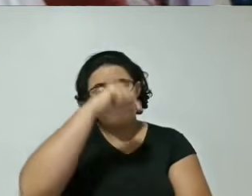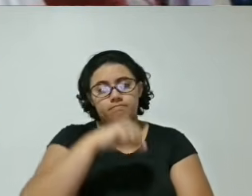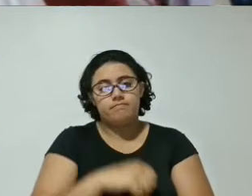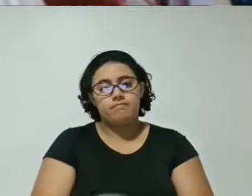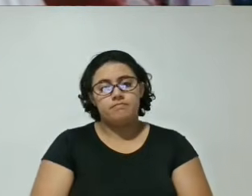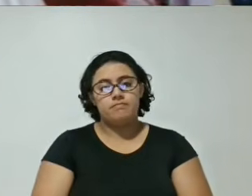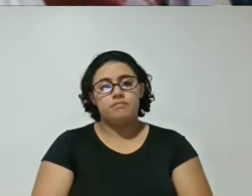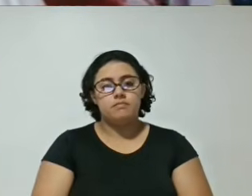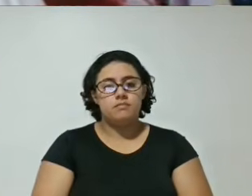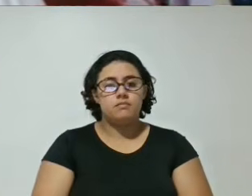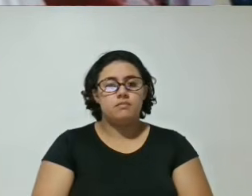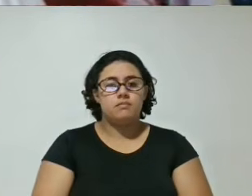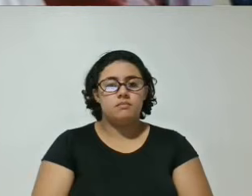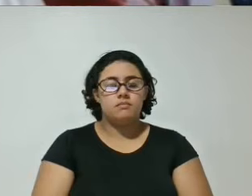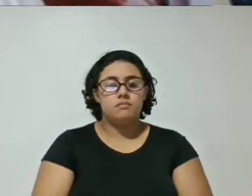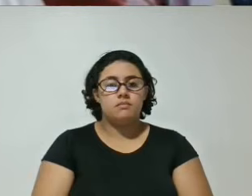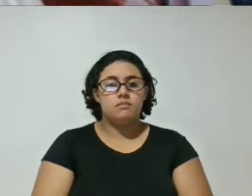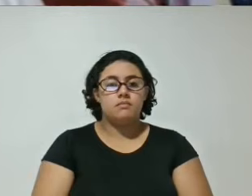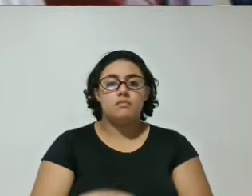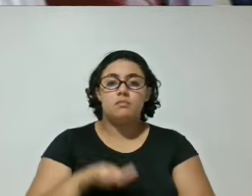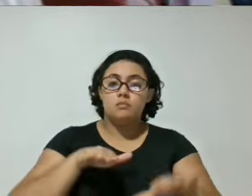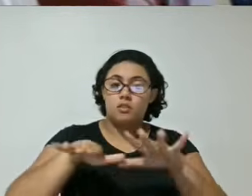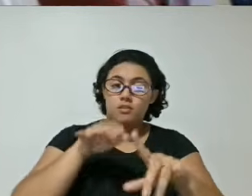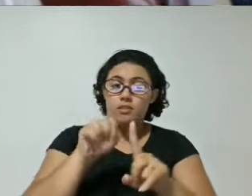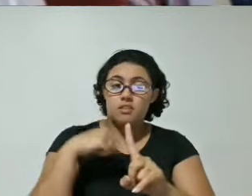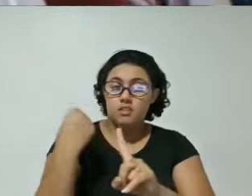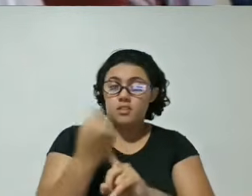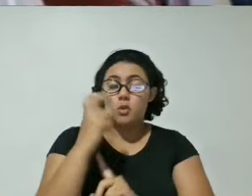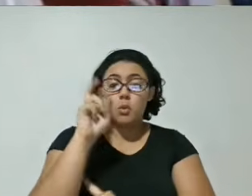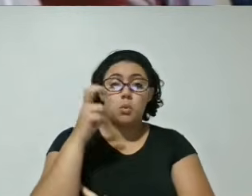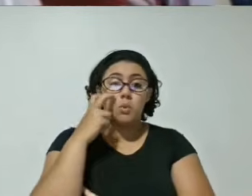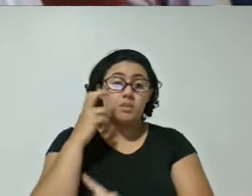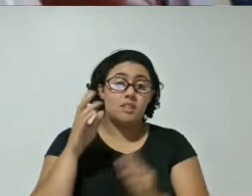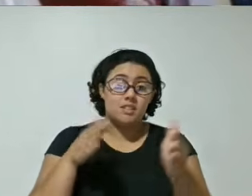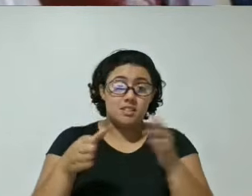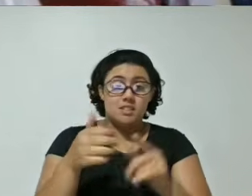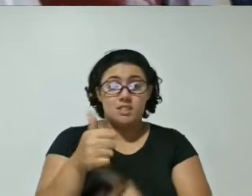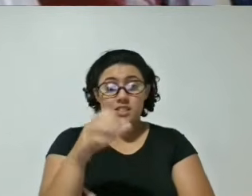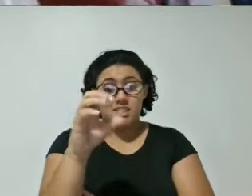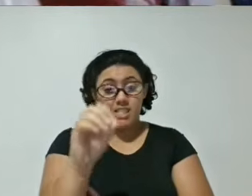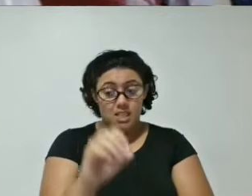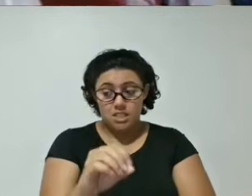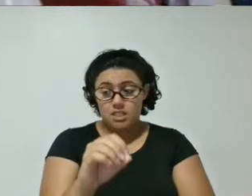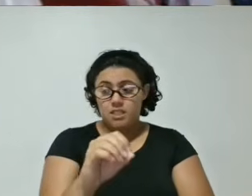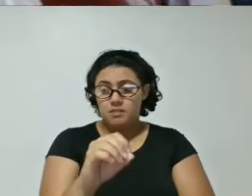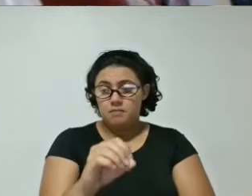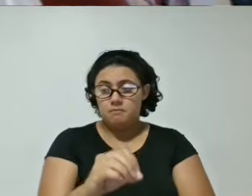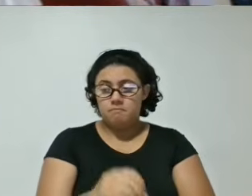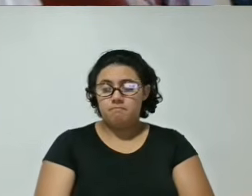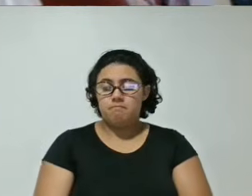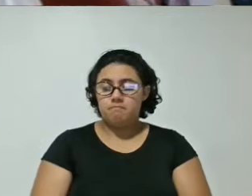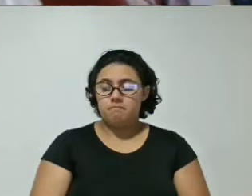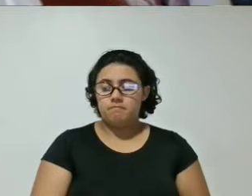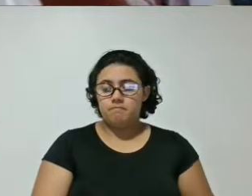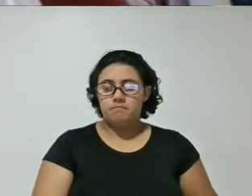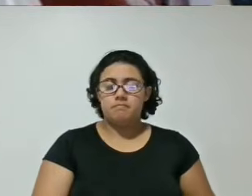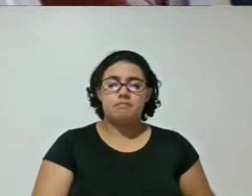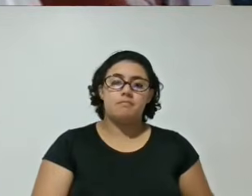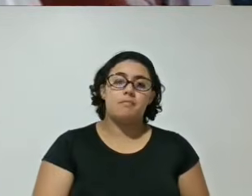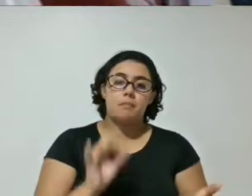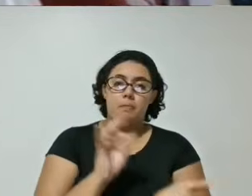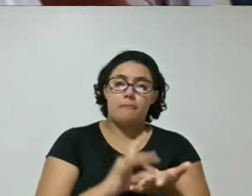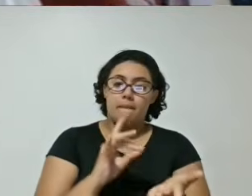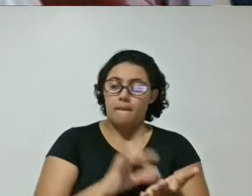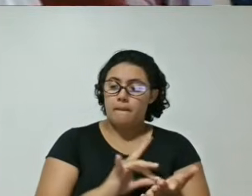dos movimentos sociais e culturais nessa década, né? Exatamente. Final da década de 80, né? Exatamente. E é um espaço que